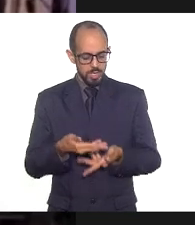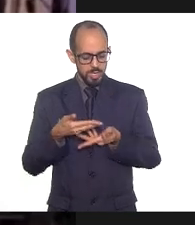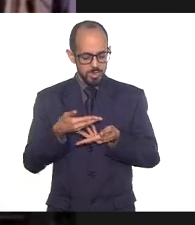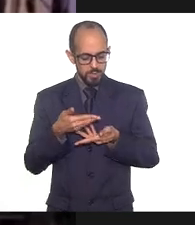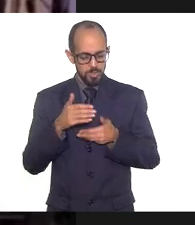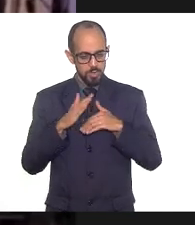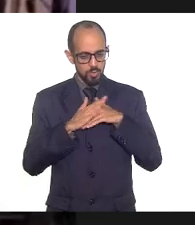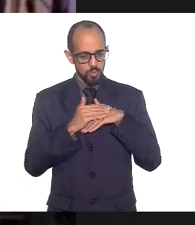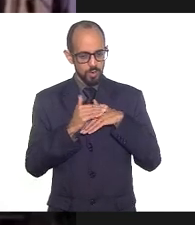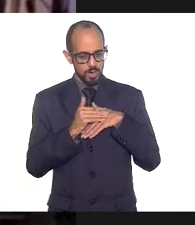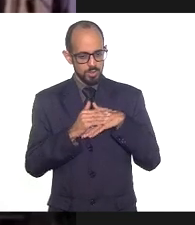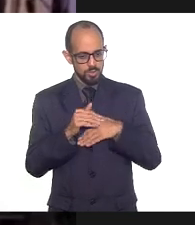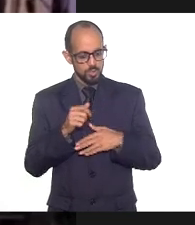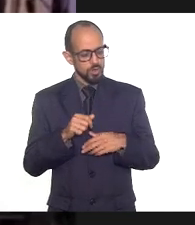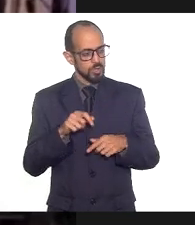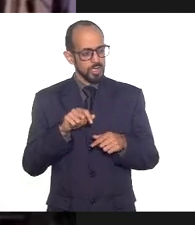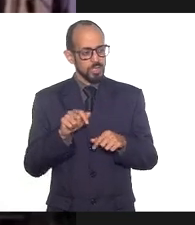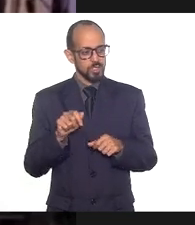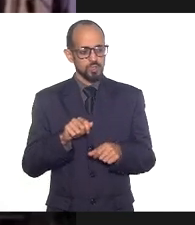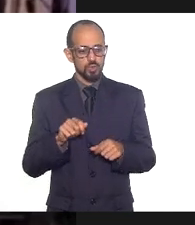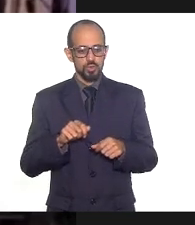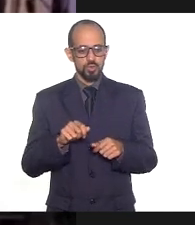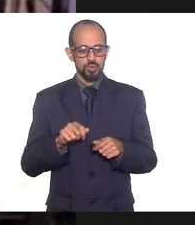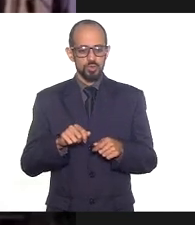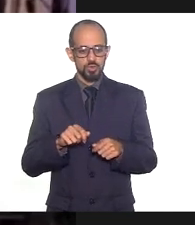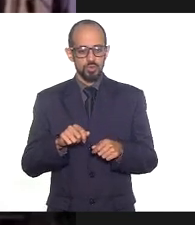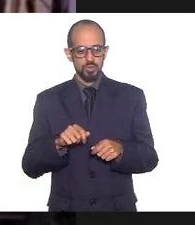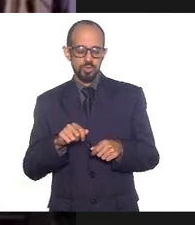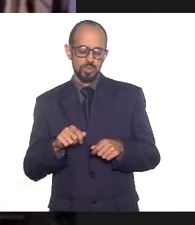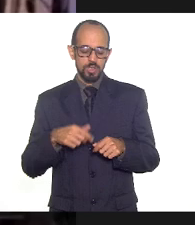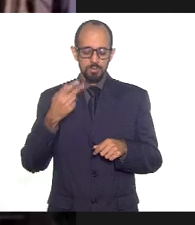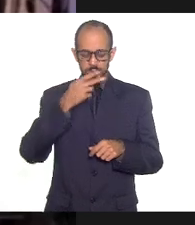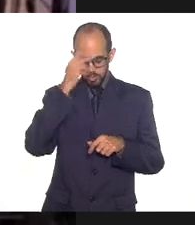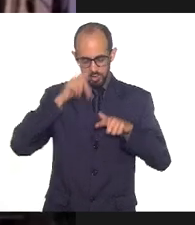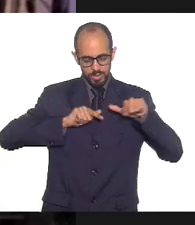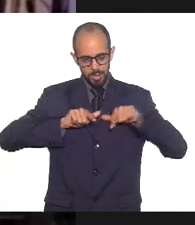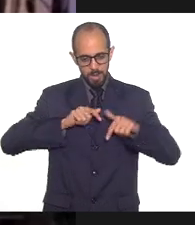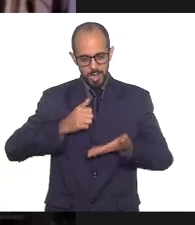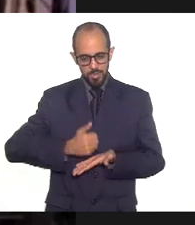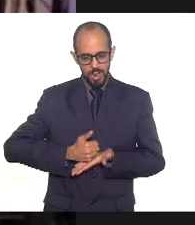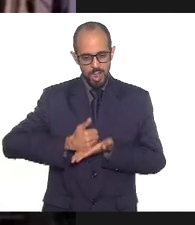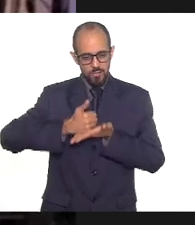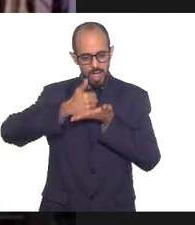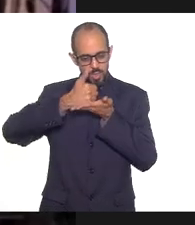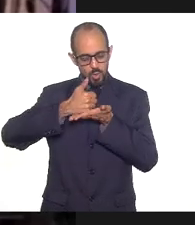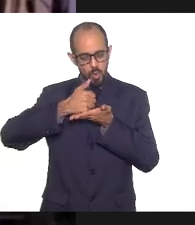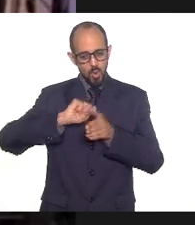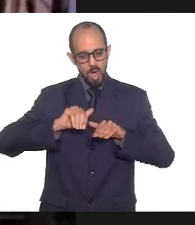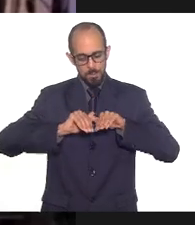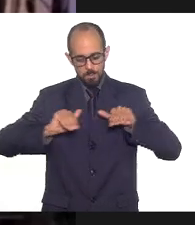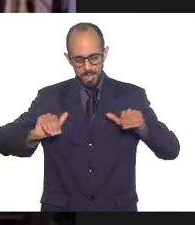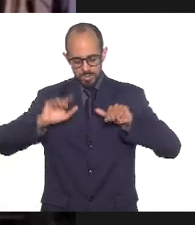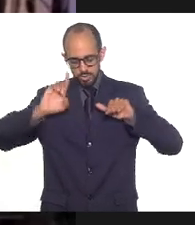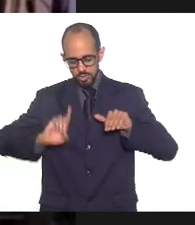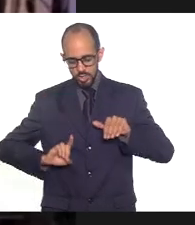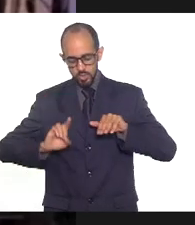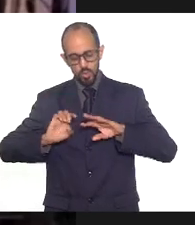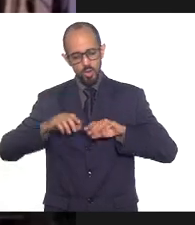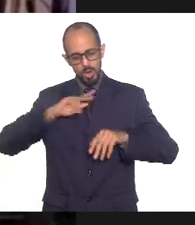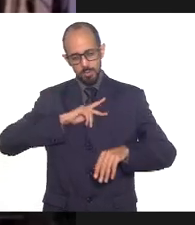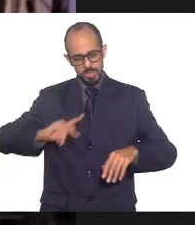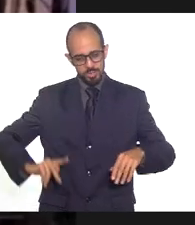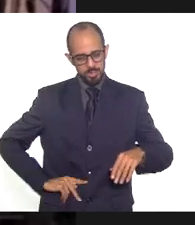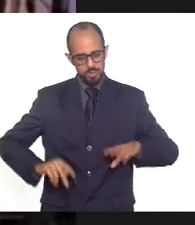tem os assessores dicas a a todos da mesa diretora da presidência